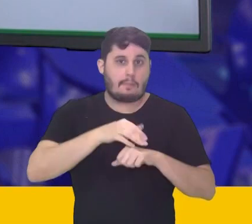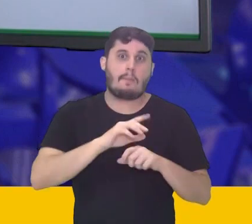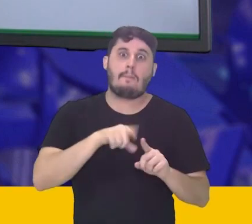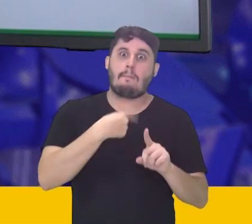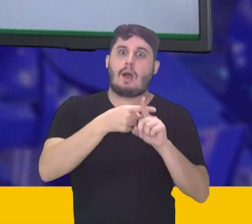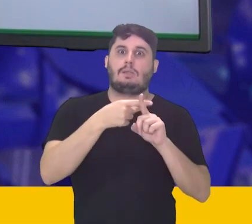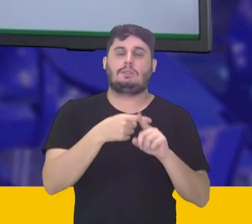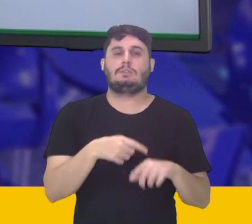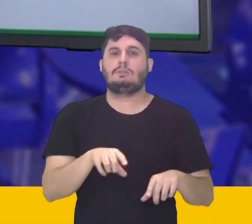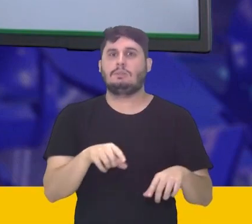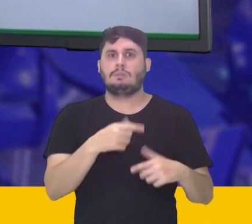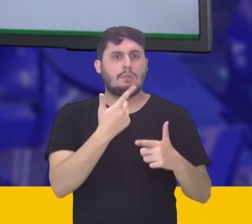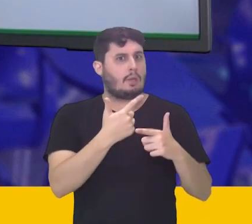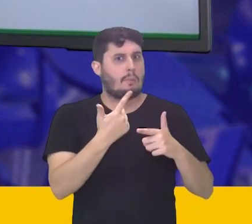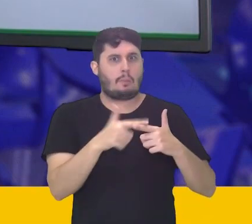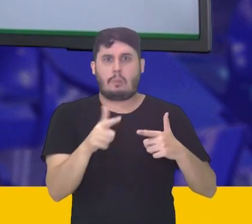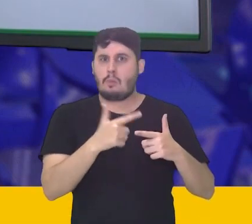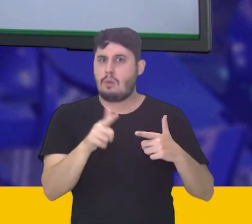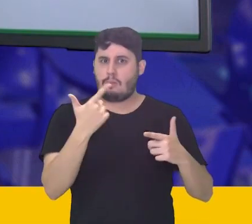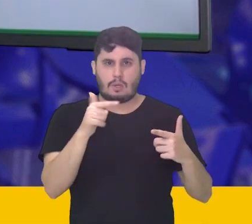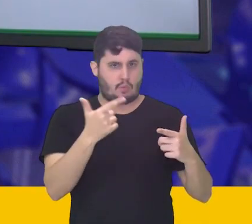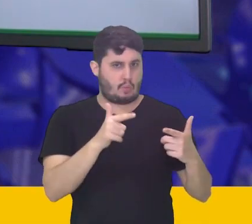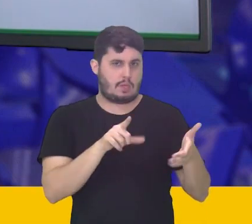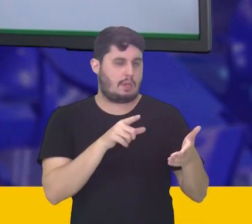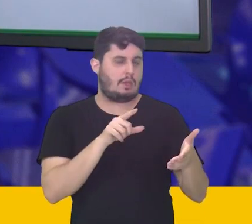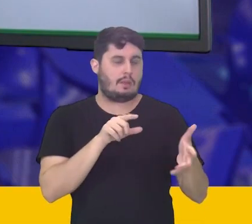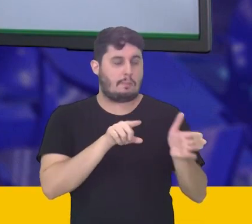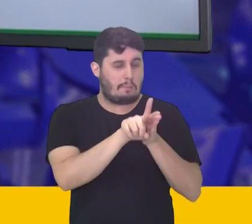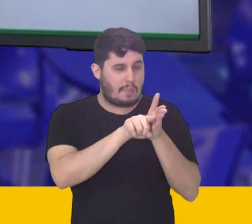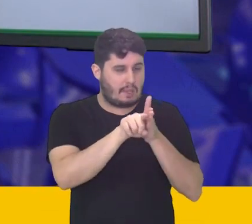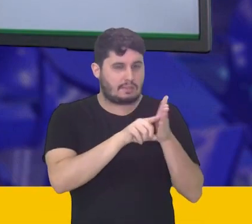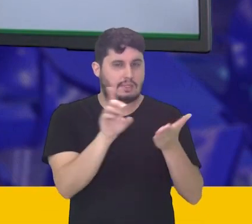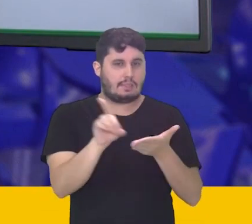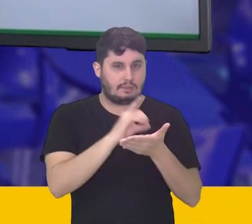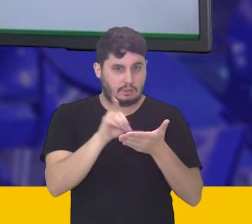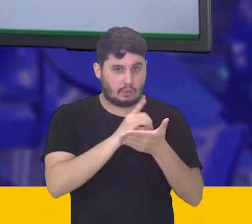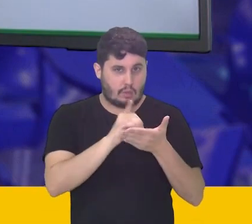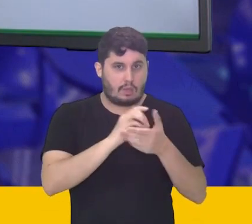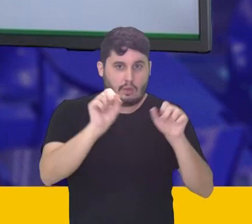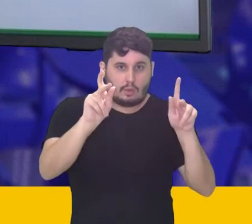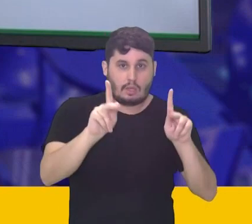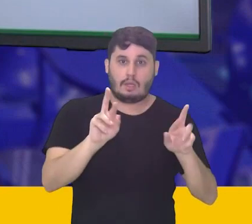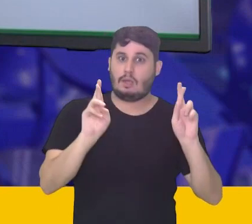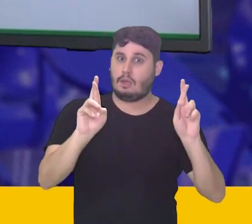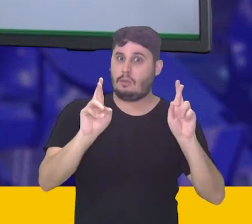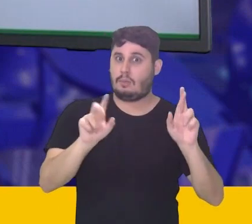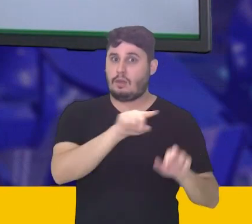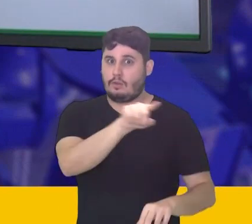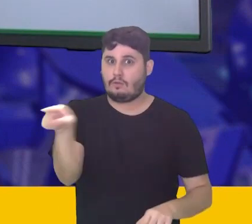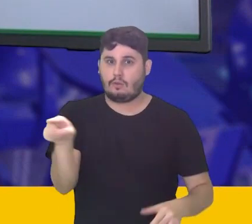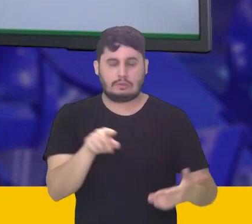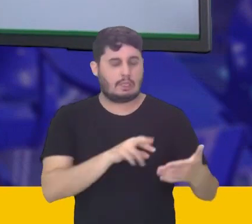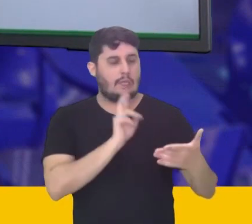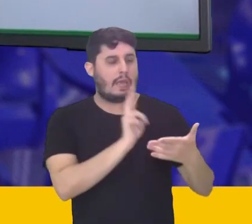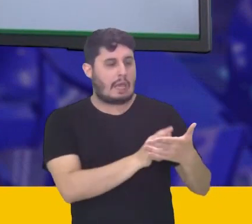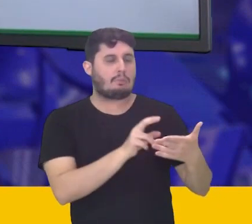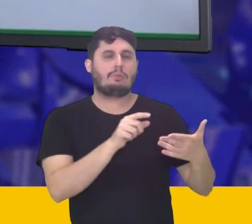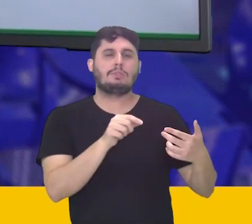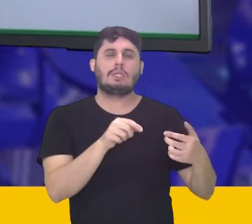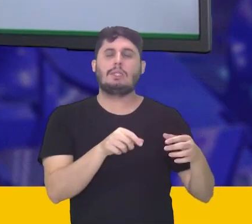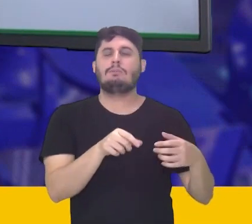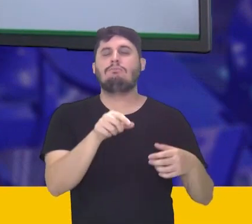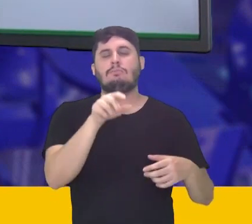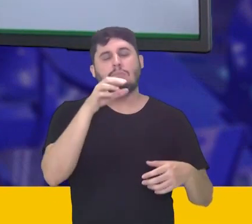E não tem problema nenhum em você estar fazendo essa pesquisa, ok? Então, eu espero que vocês tenham feito uma boa correção do seu